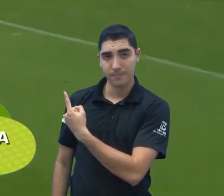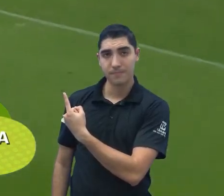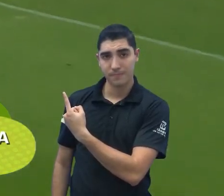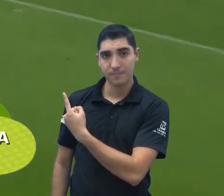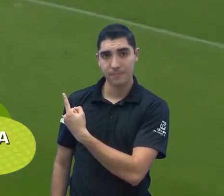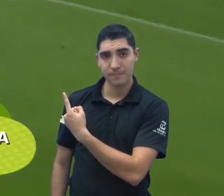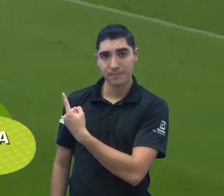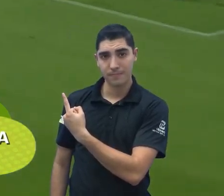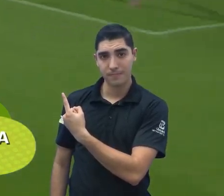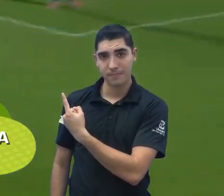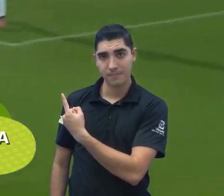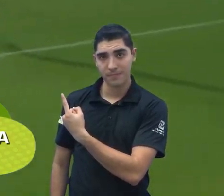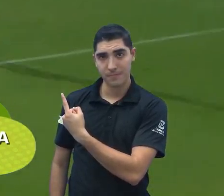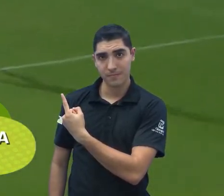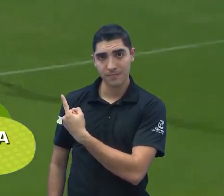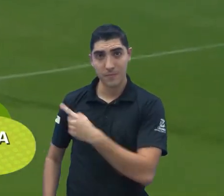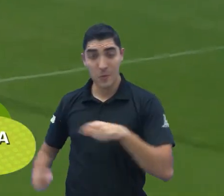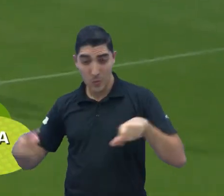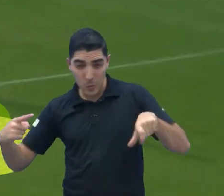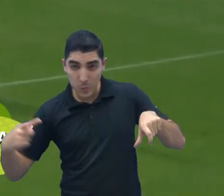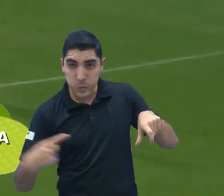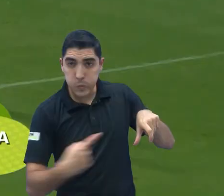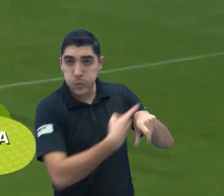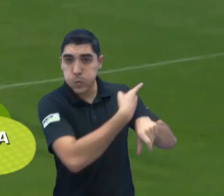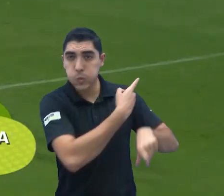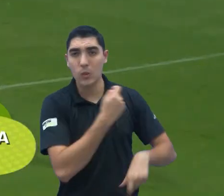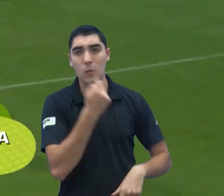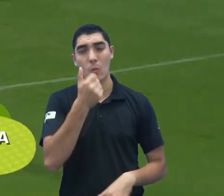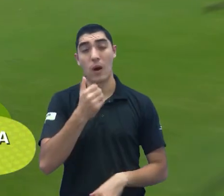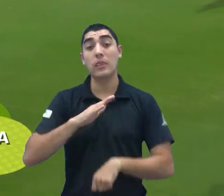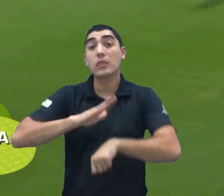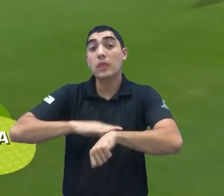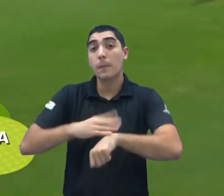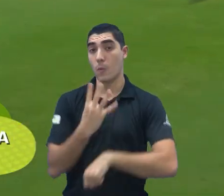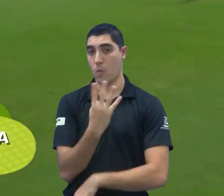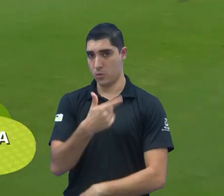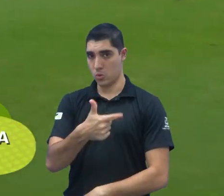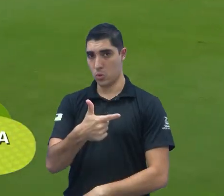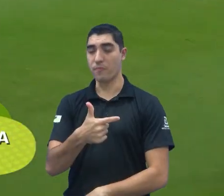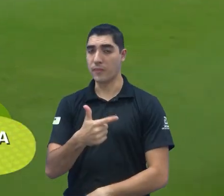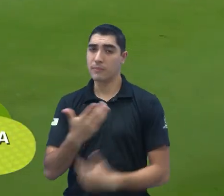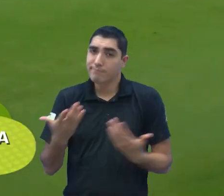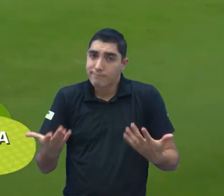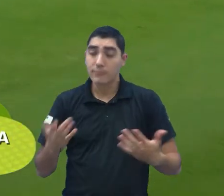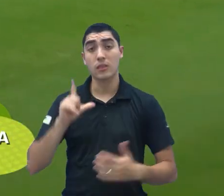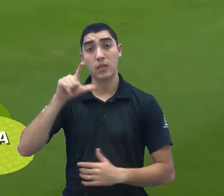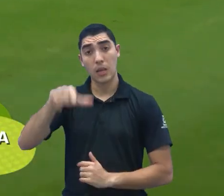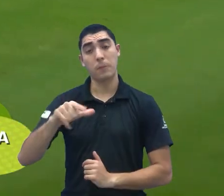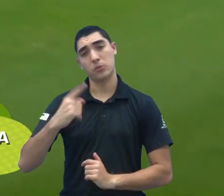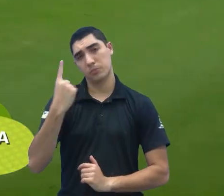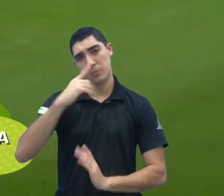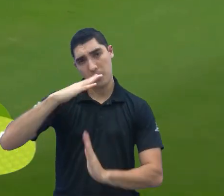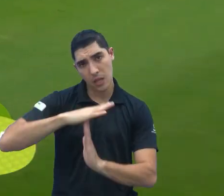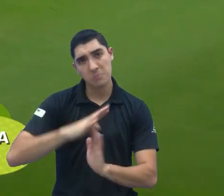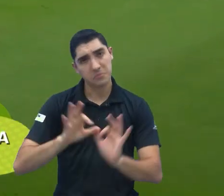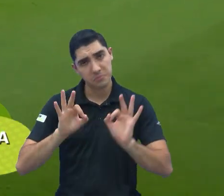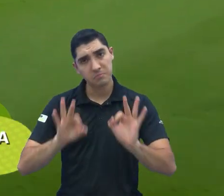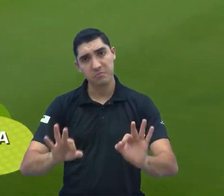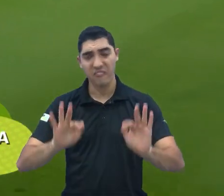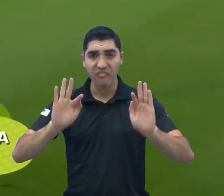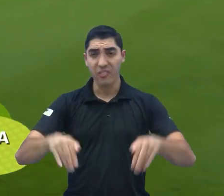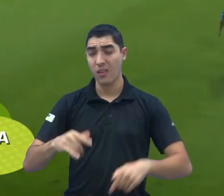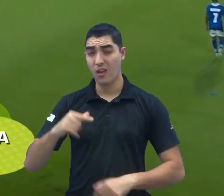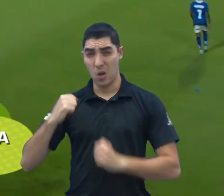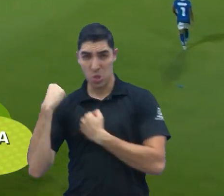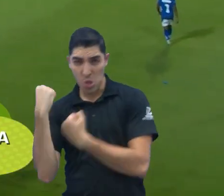Rocha pegou de primeira no rebote, tirando tinta da trave. O primeiro tempo acabou assim, e com vaias no Martins